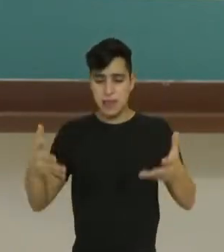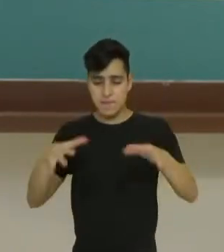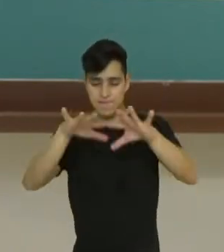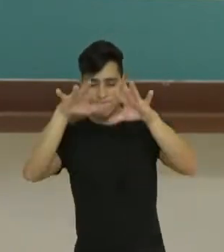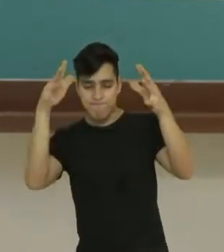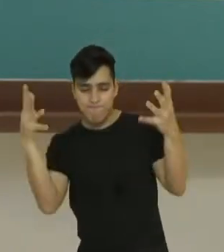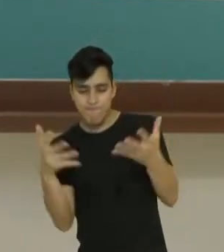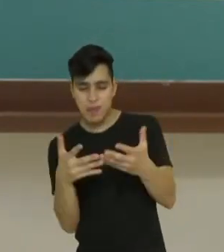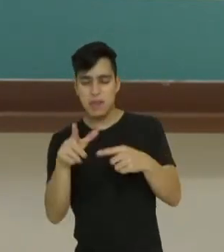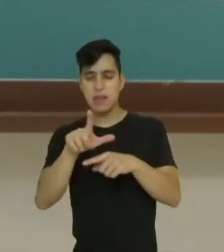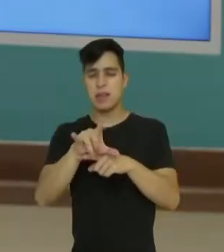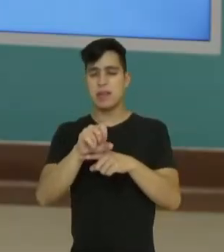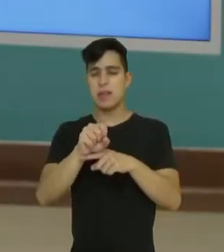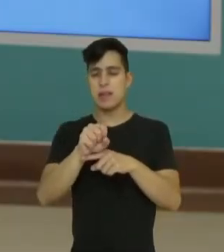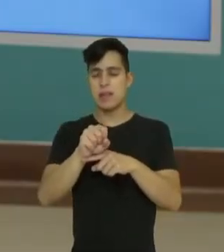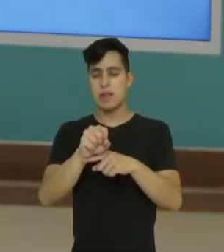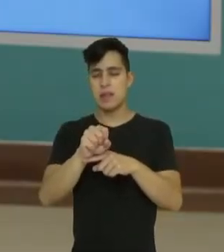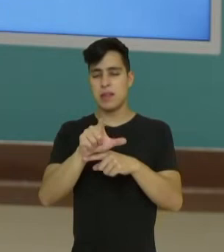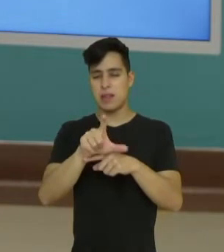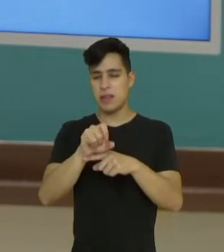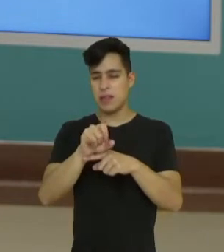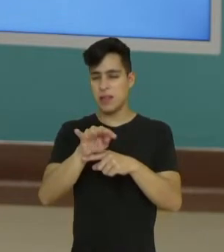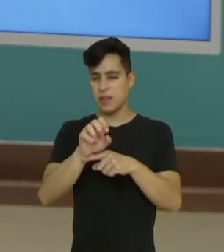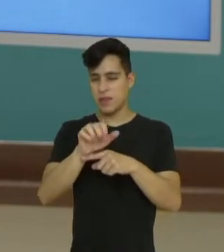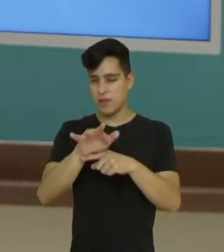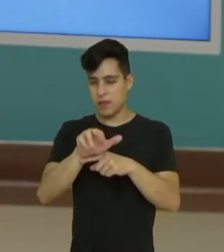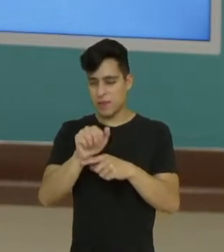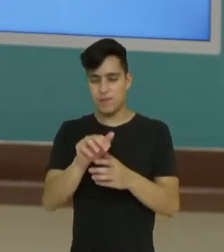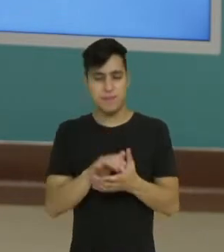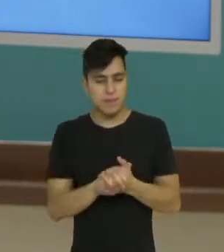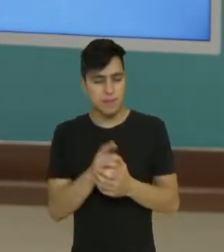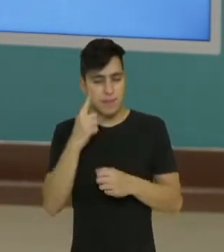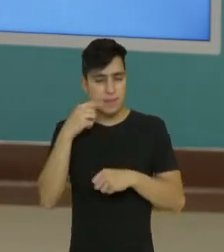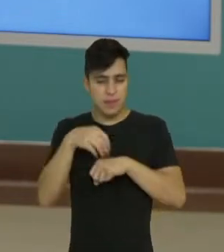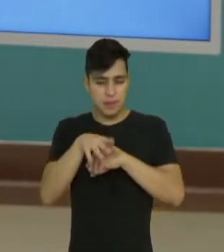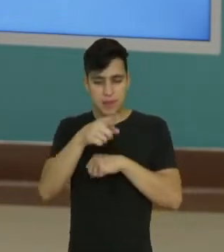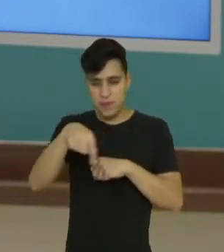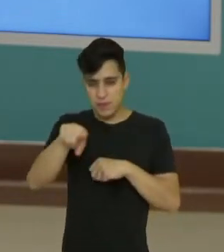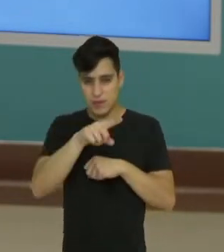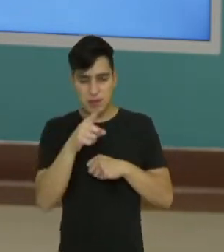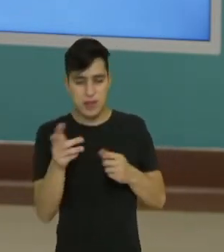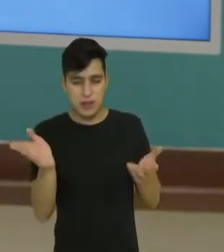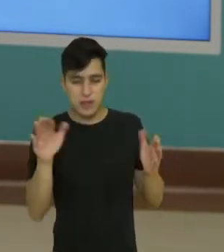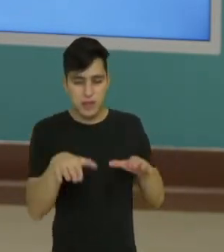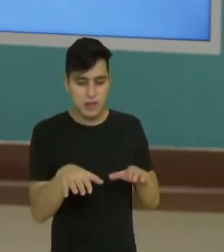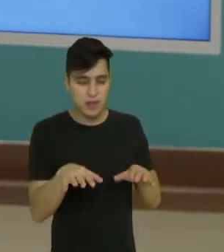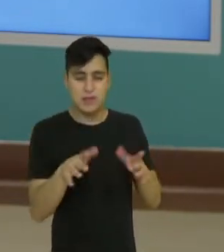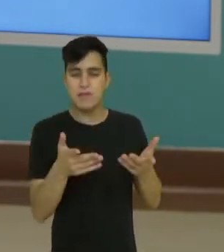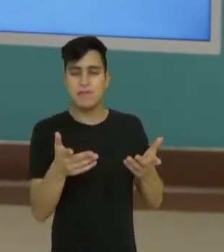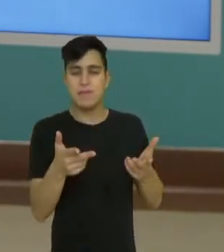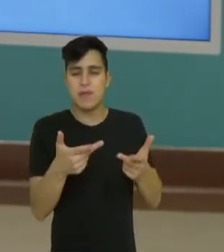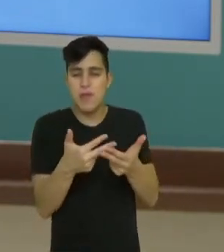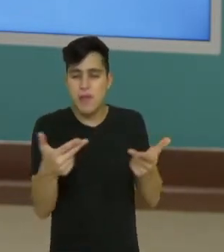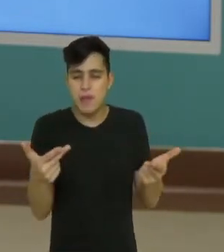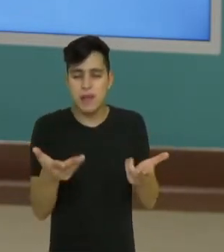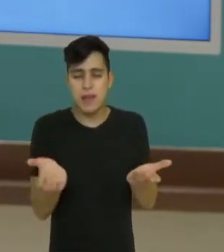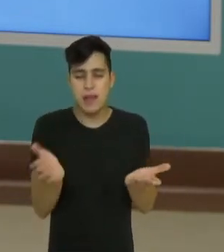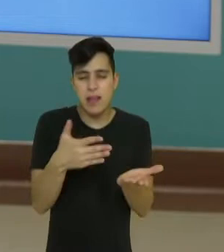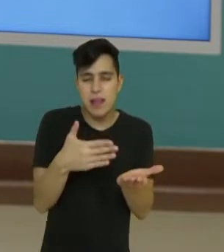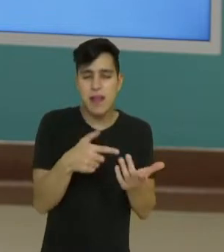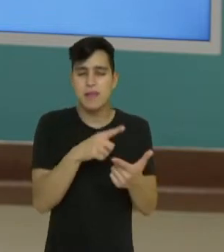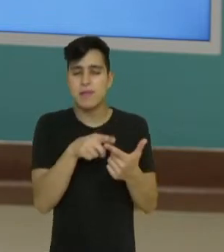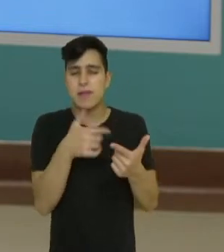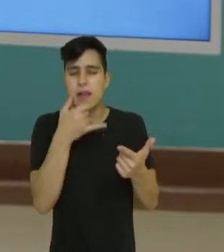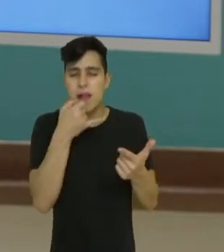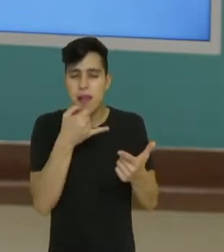eu vou dar um recadinho para você. Cadê o seu material? Cadê o seu caderno? Cadê o seu penal para fazer os registros? Corre lá para